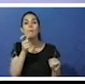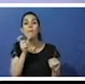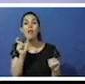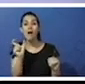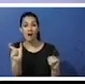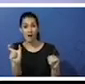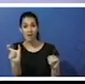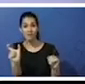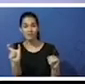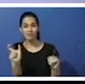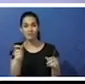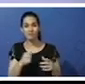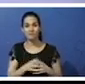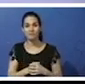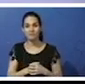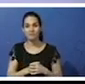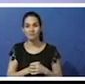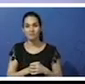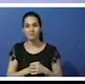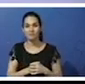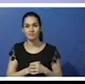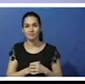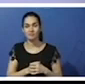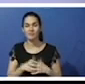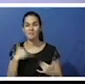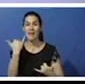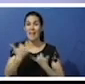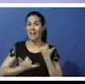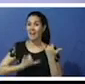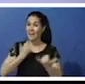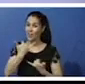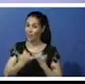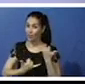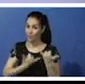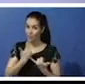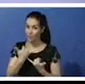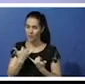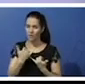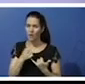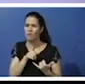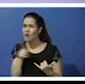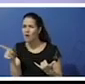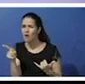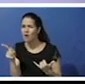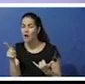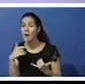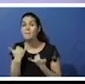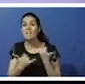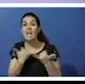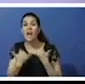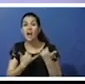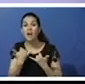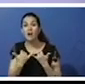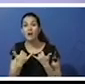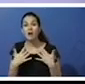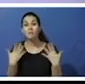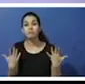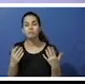que está acontecendo lá? Olha, elas estão brincando. Então, procura aqui para mim a palavra